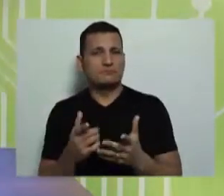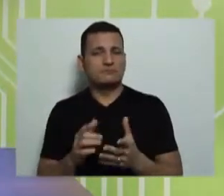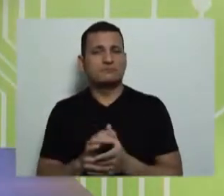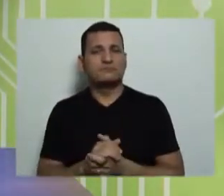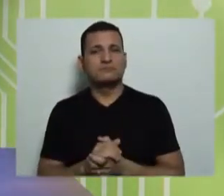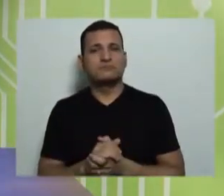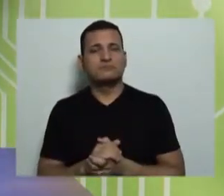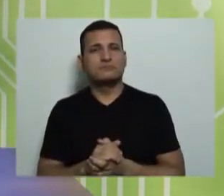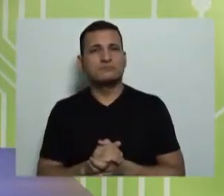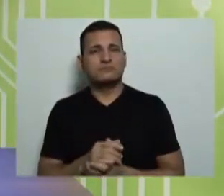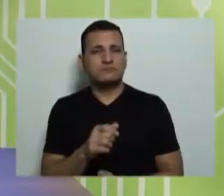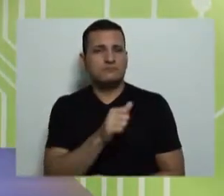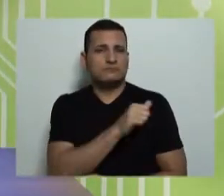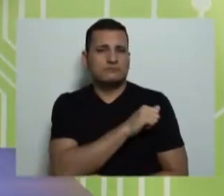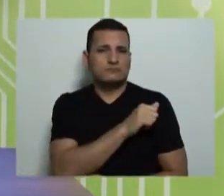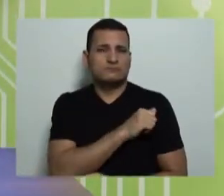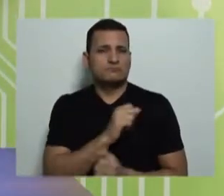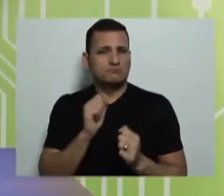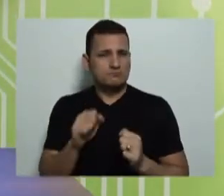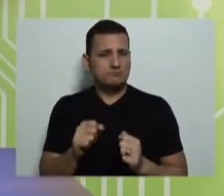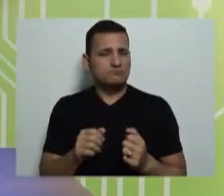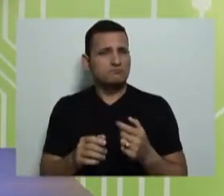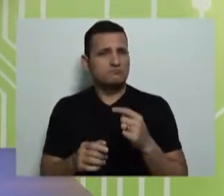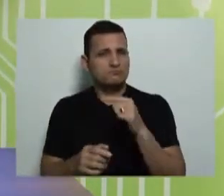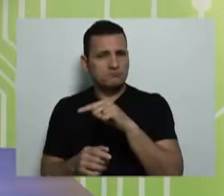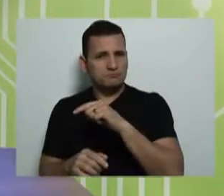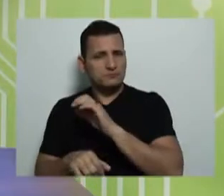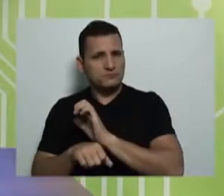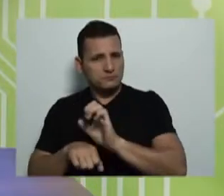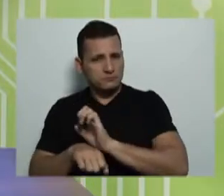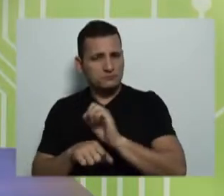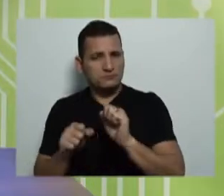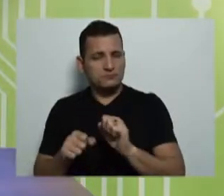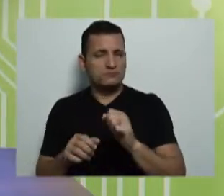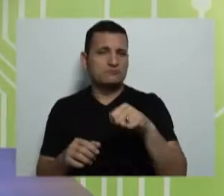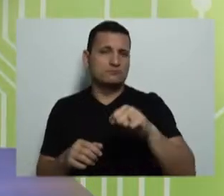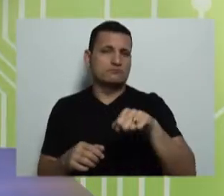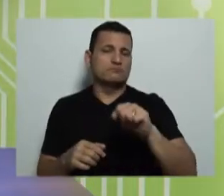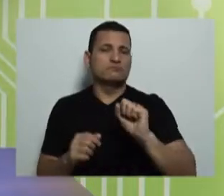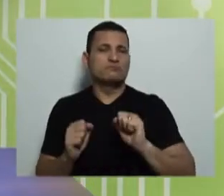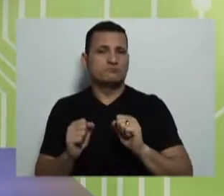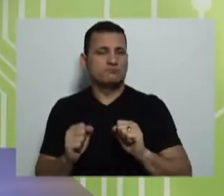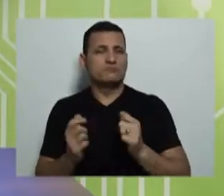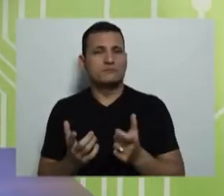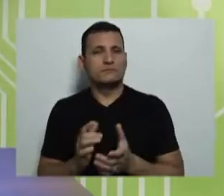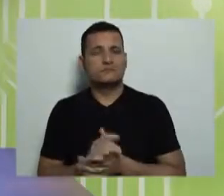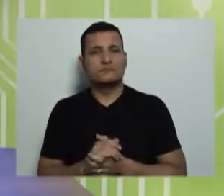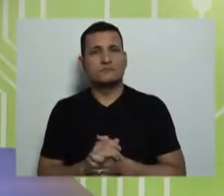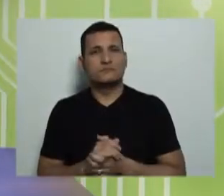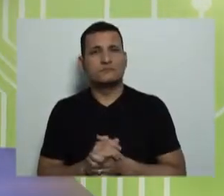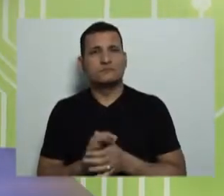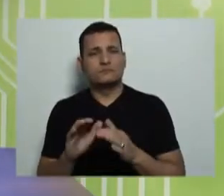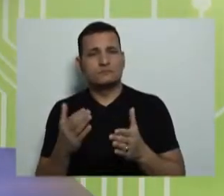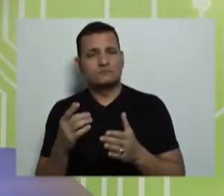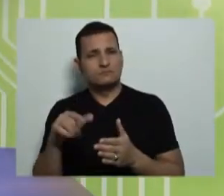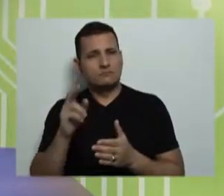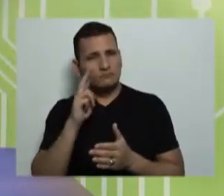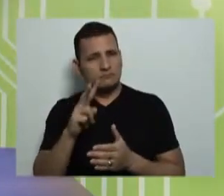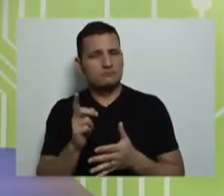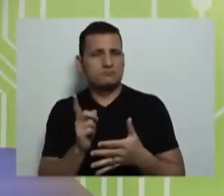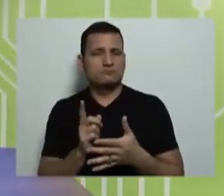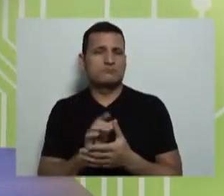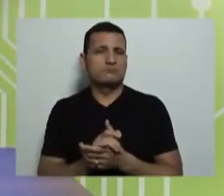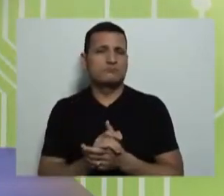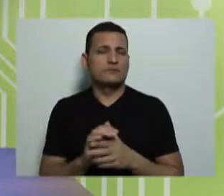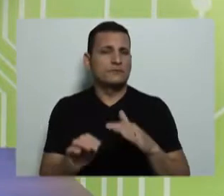poder, o nosso aluno vai poder ser estagiário desse profissional liberal? Sim, poderá. Então vejam que pode ser empresa privada,